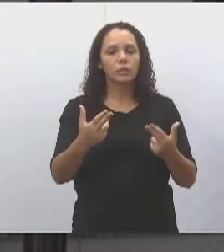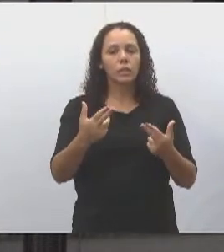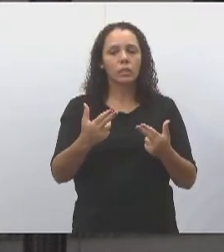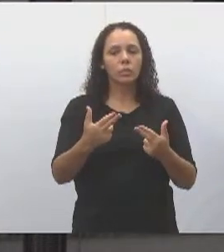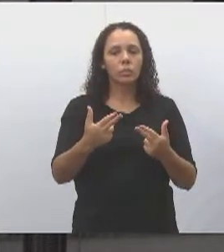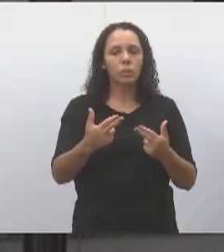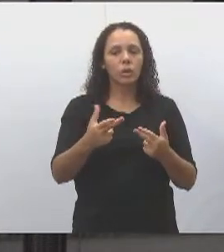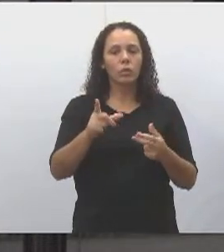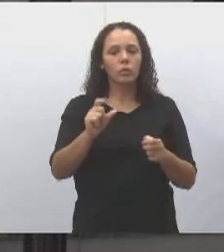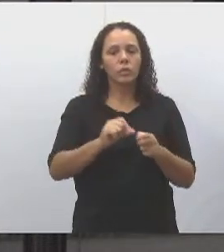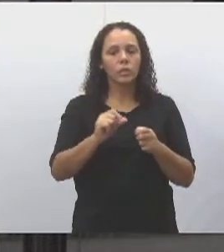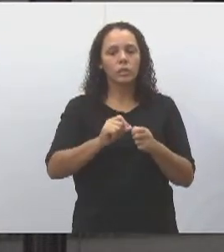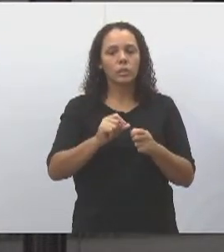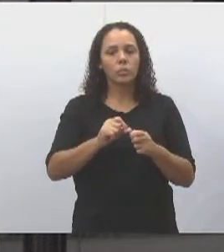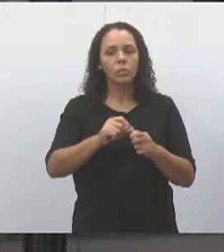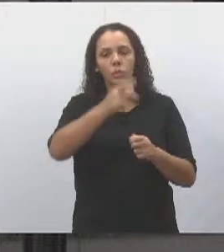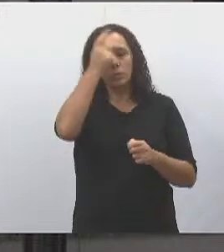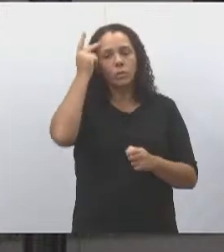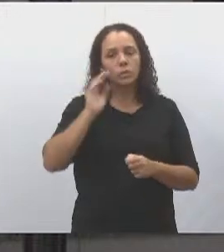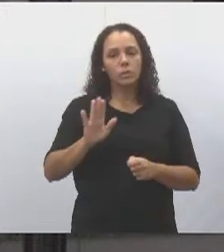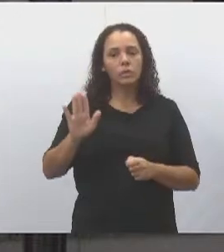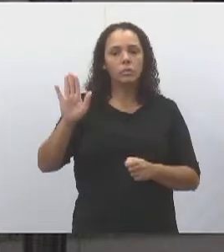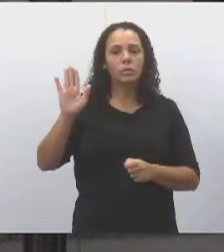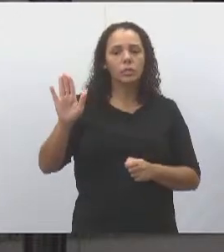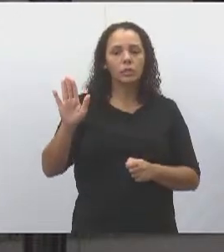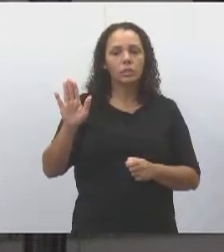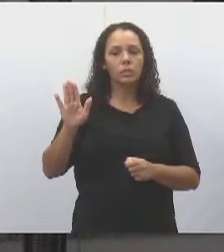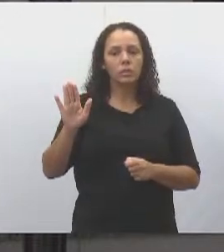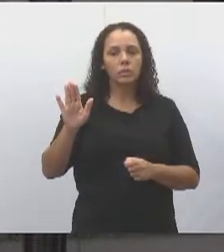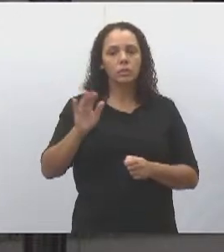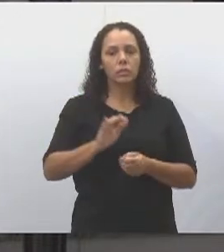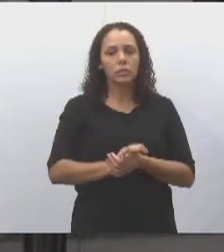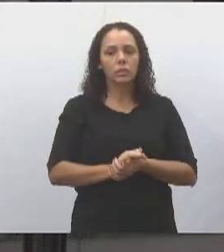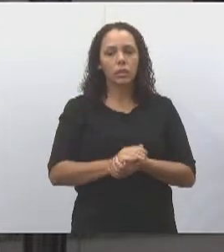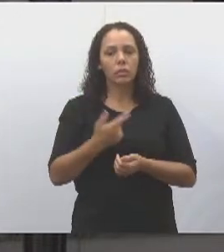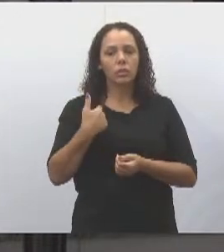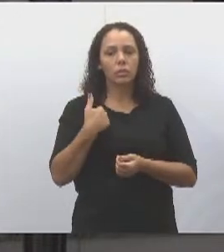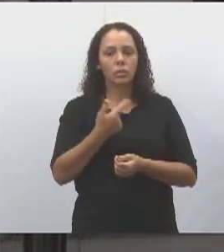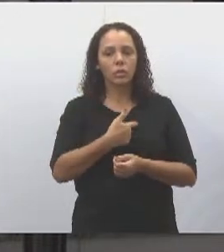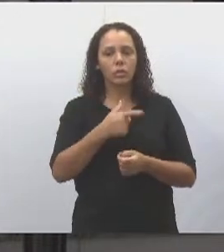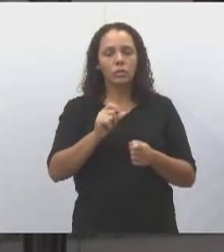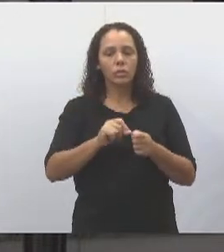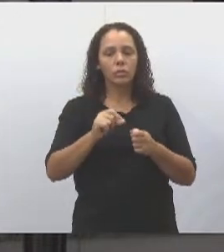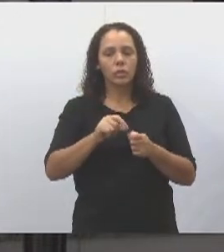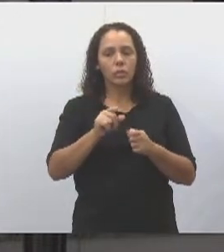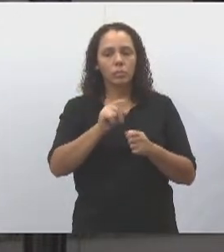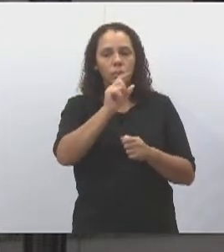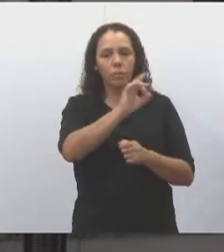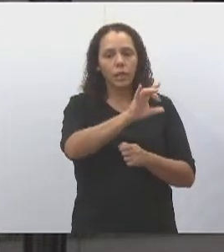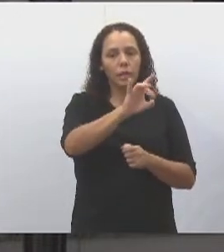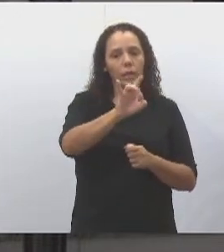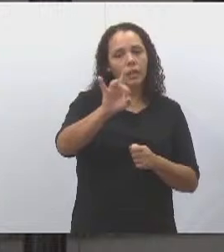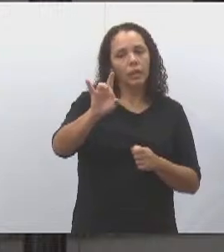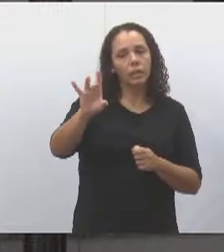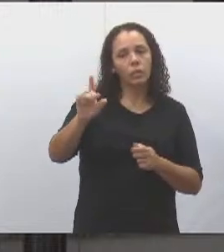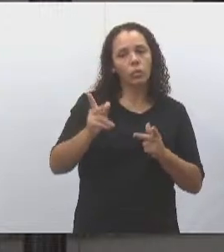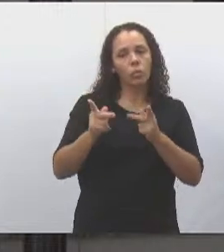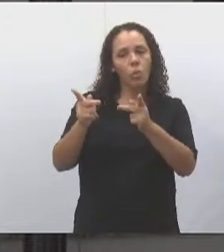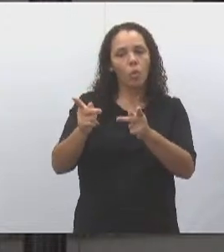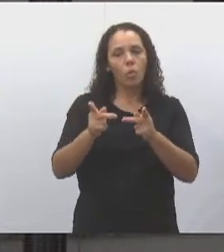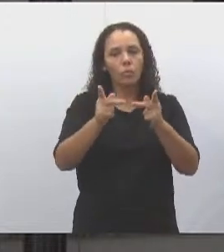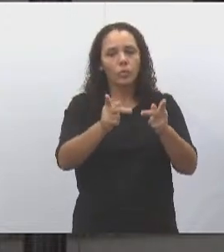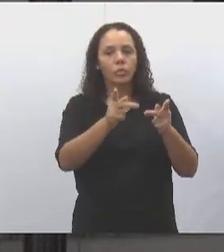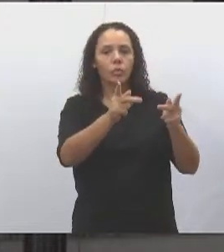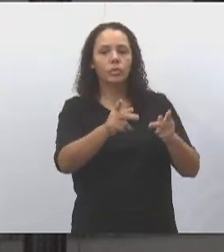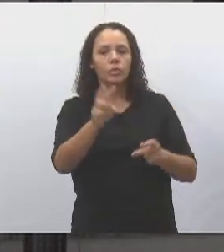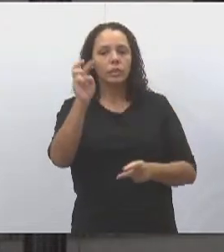A gente fizemos uma sabatina com todos eles, vamos passar a fazer com vocês. Nós vamos mandar um convite para cada um, nas quinta-feiras a gente